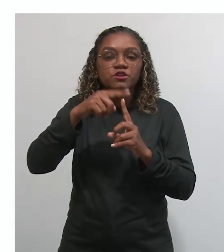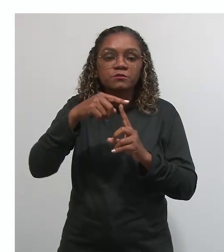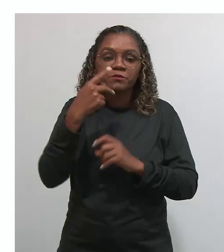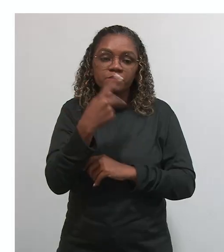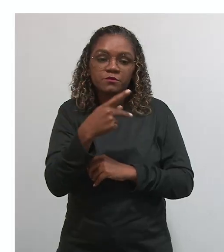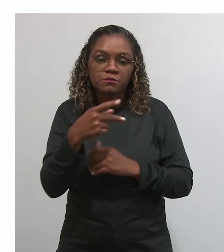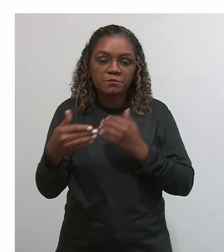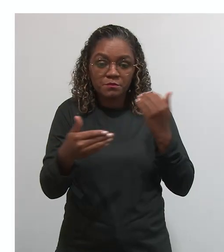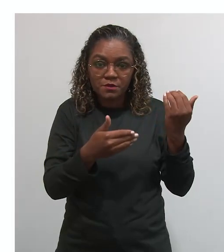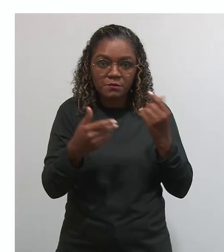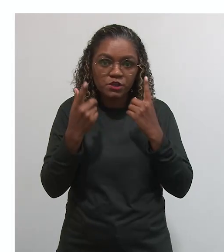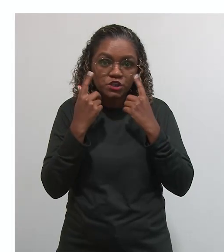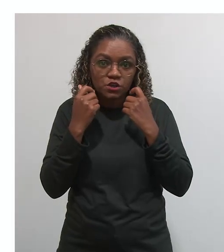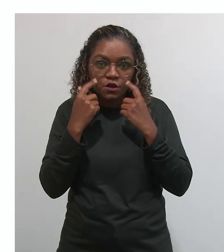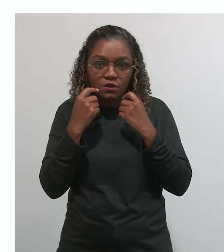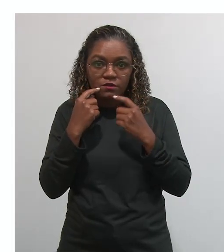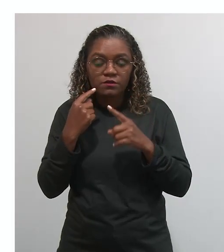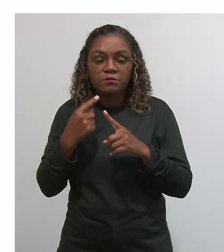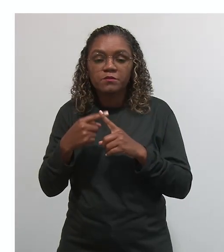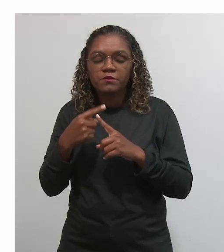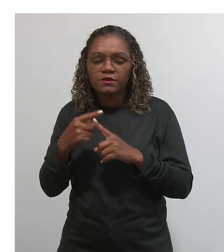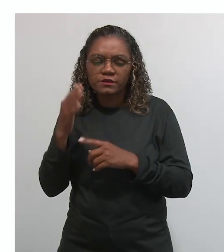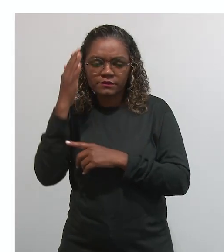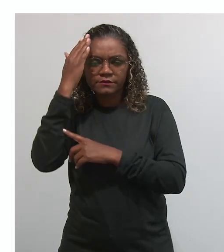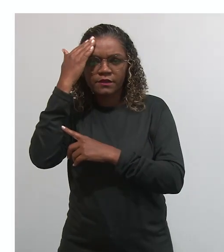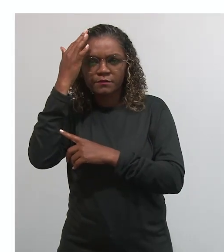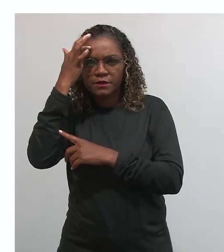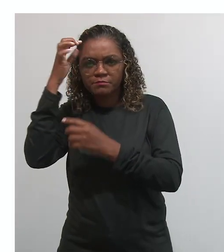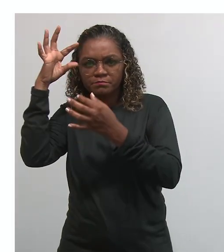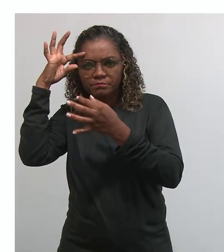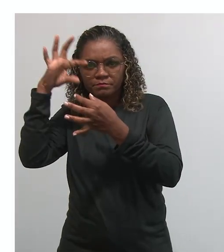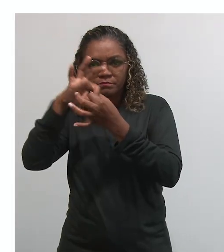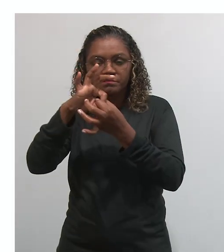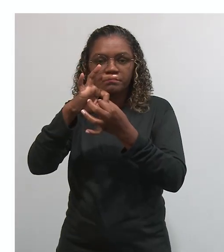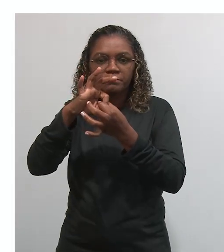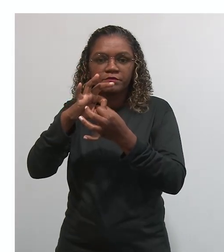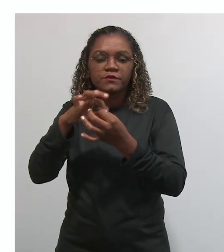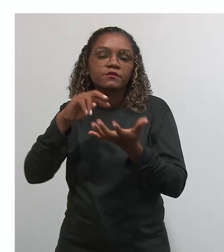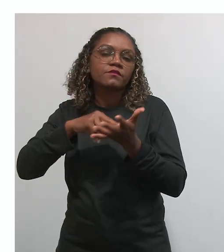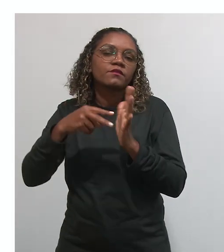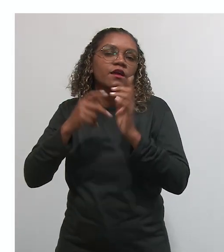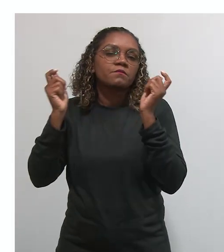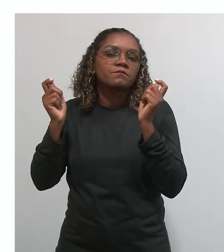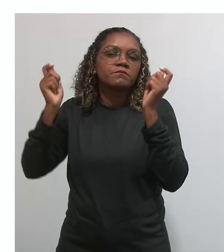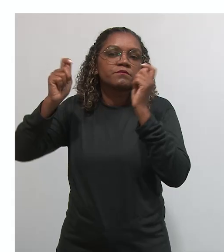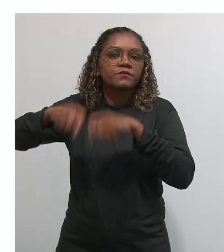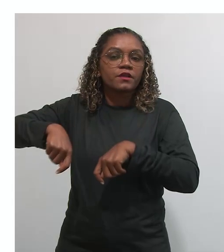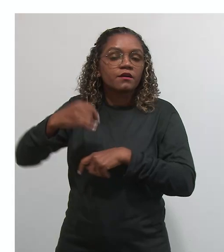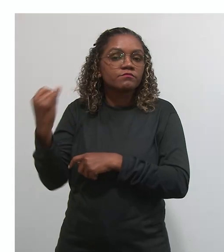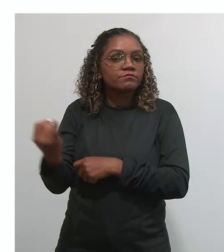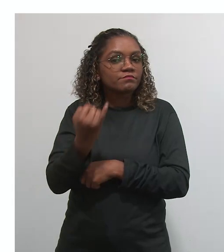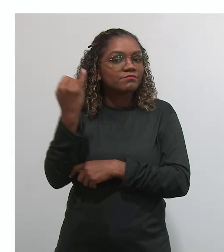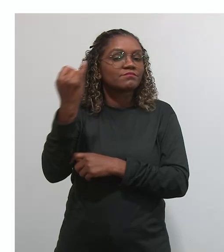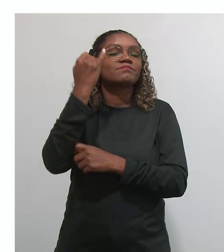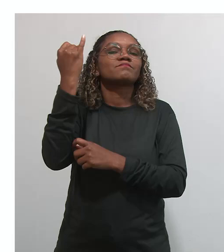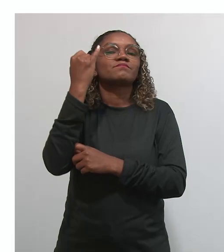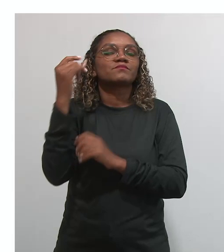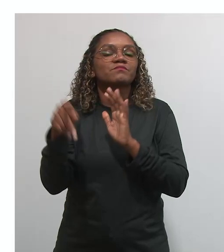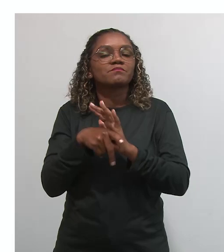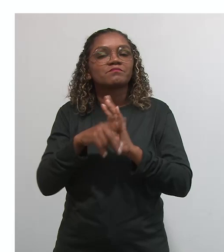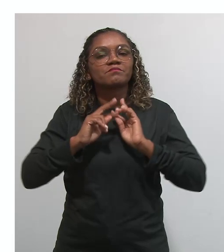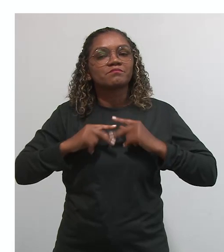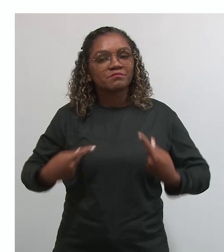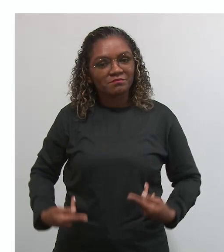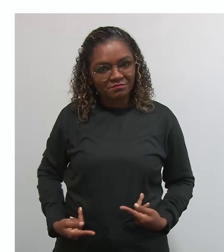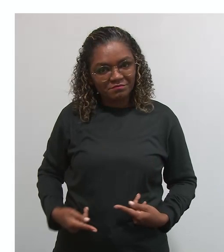de choro, porque ela tem um senso crítico, que é uma capacidade essencial do